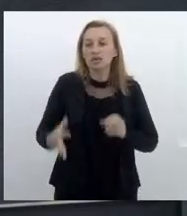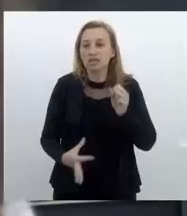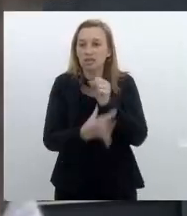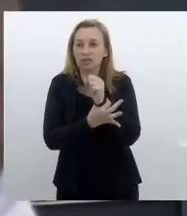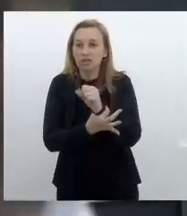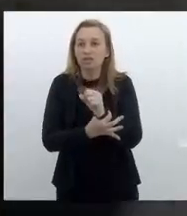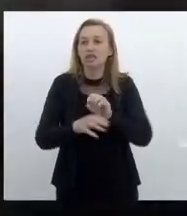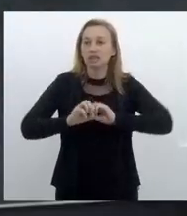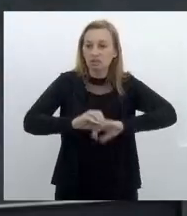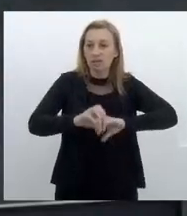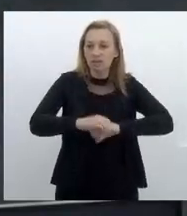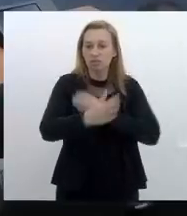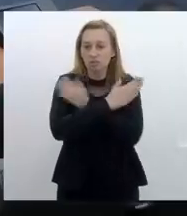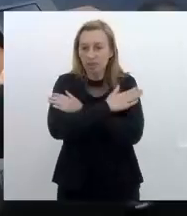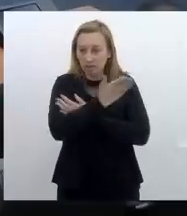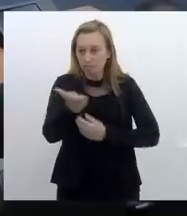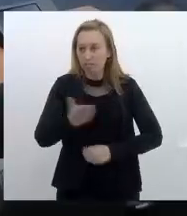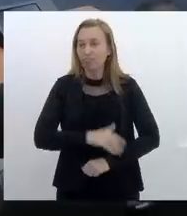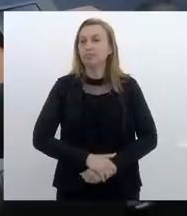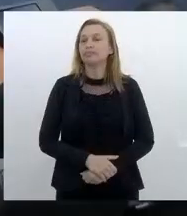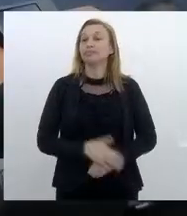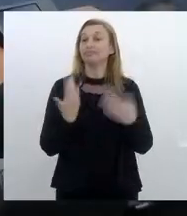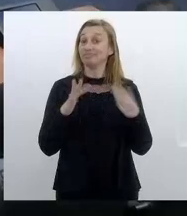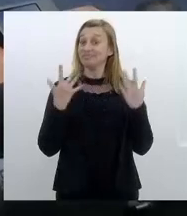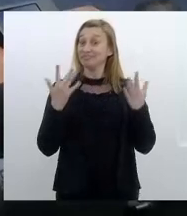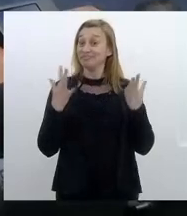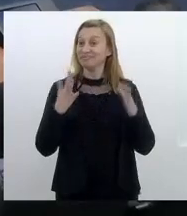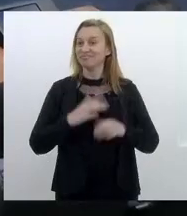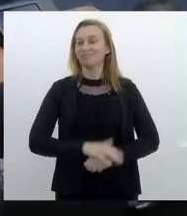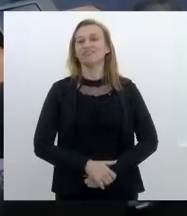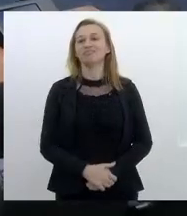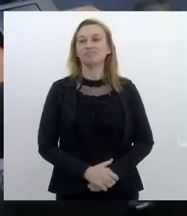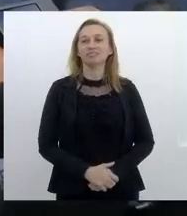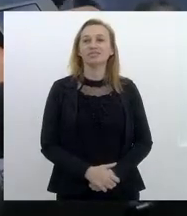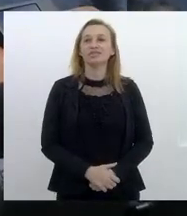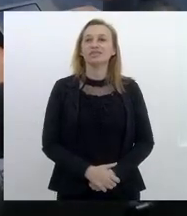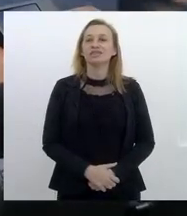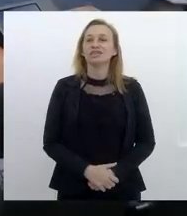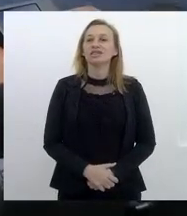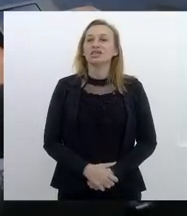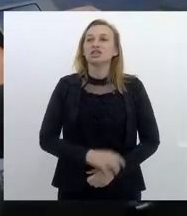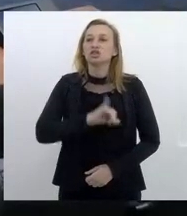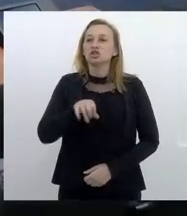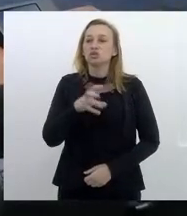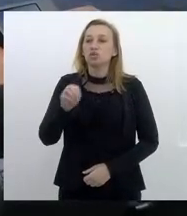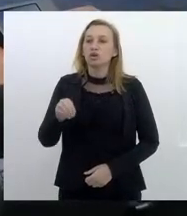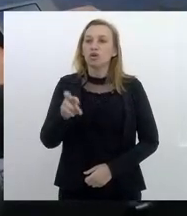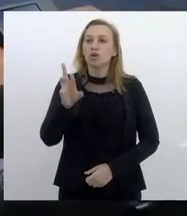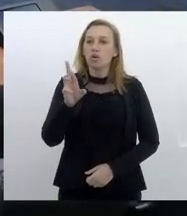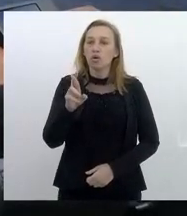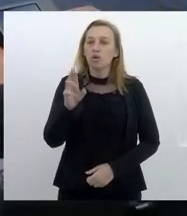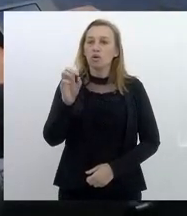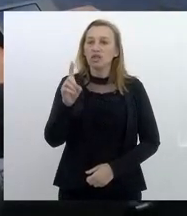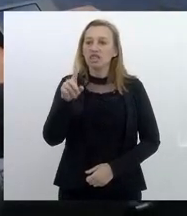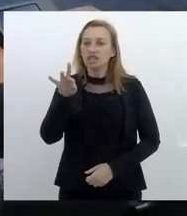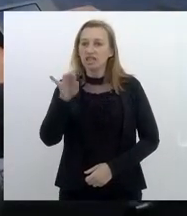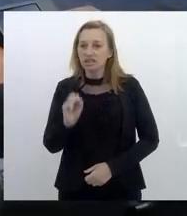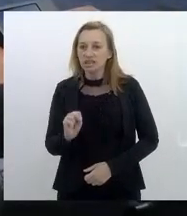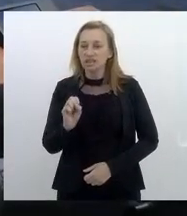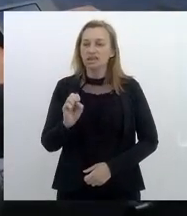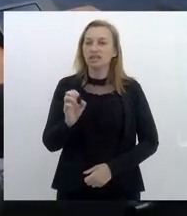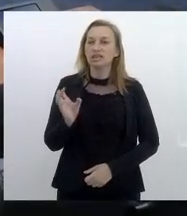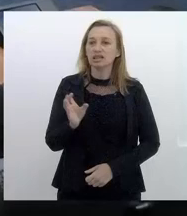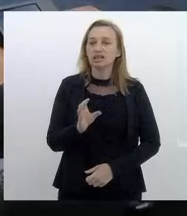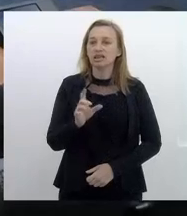irá educação um abraço pra passar a palavra para o seu João Rodrigues do sind degase